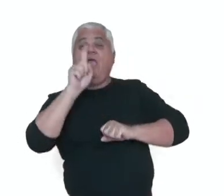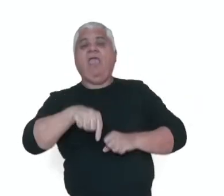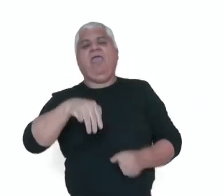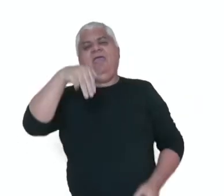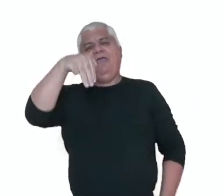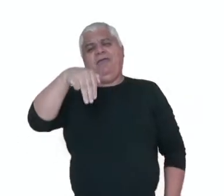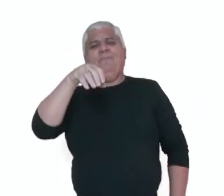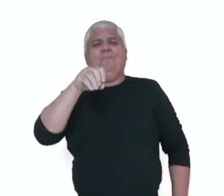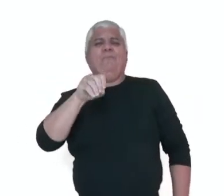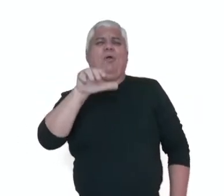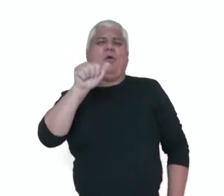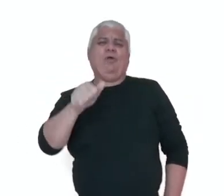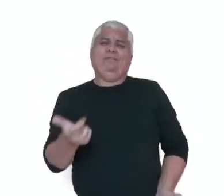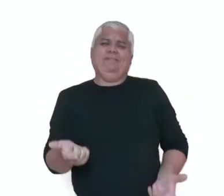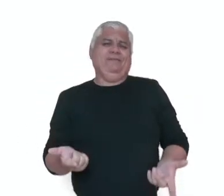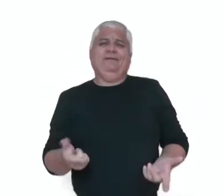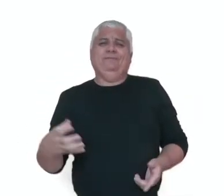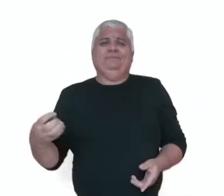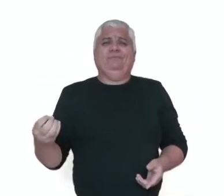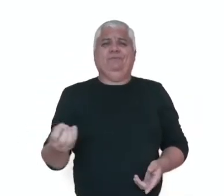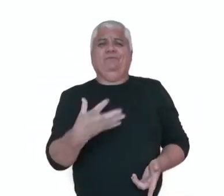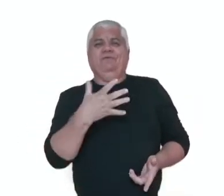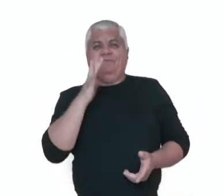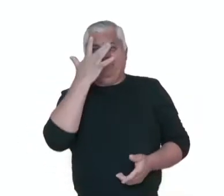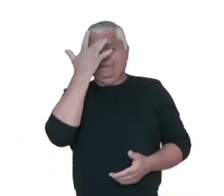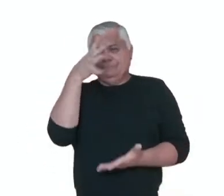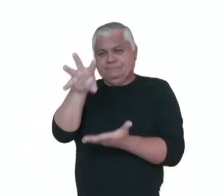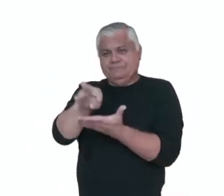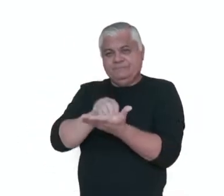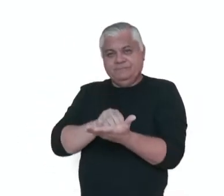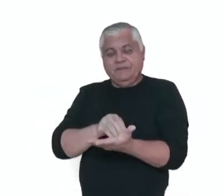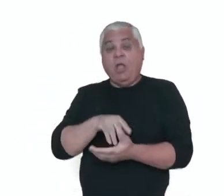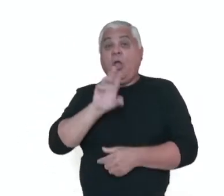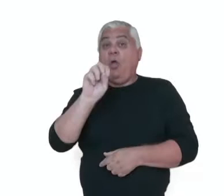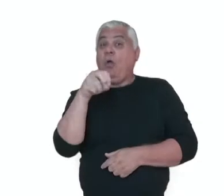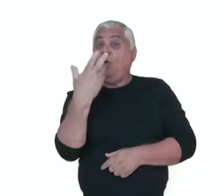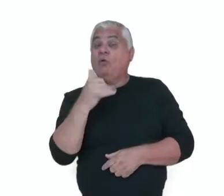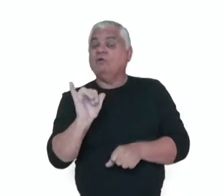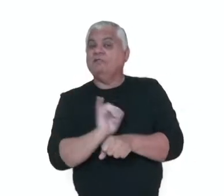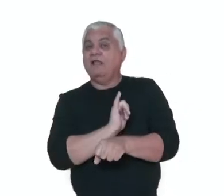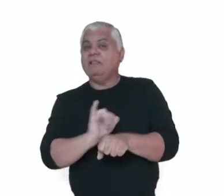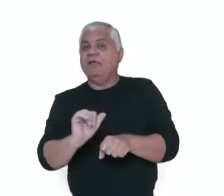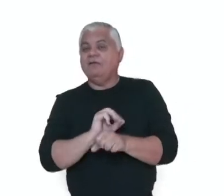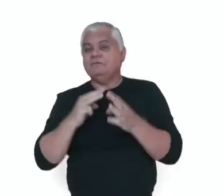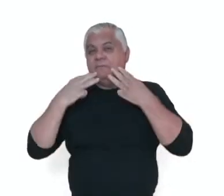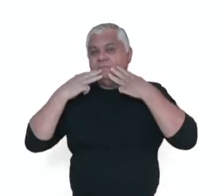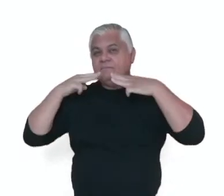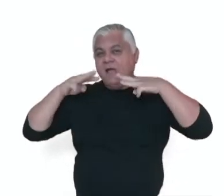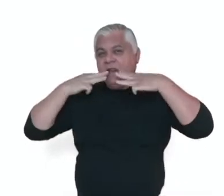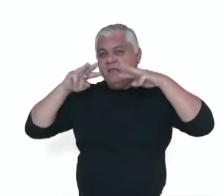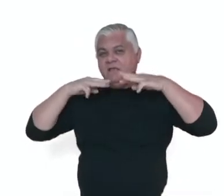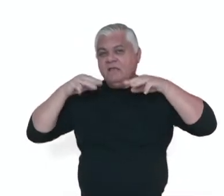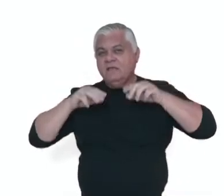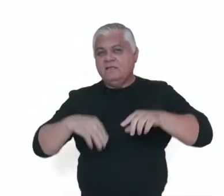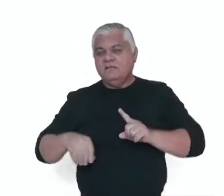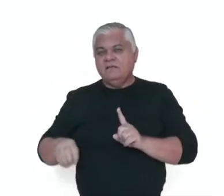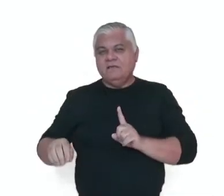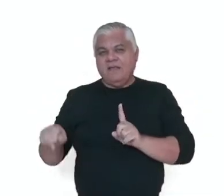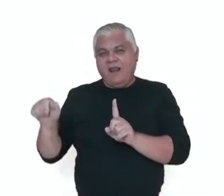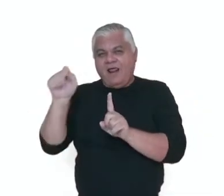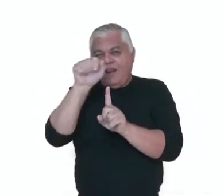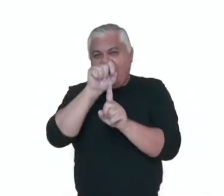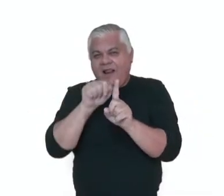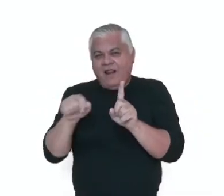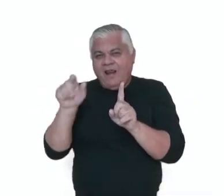uma situação de época, ou até mesmo usados como estratégia de marketing, para que os praticantes pensem em estar fazendo